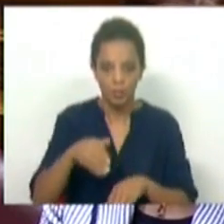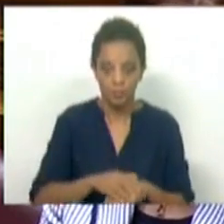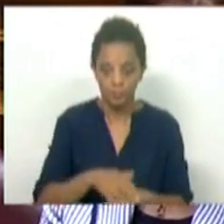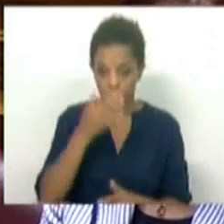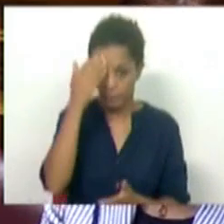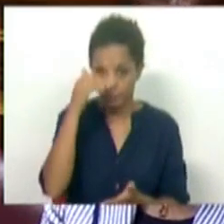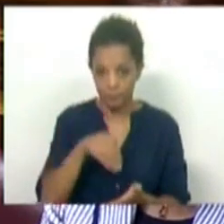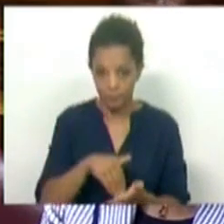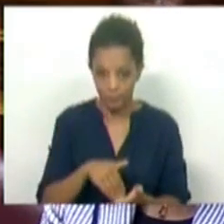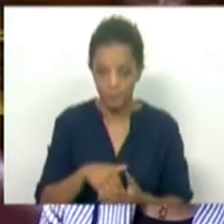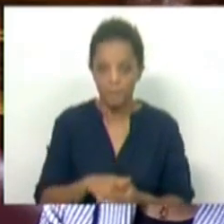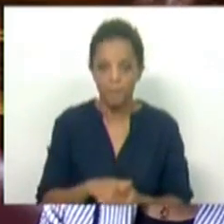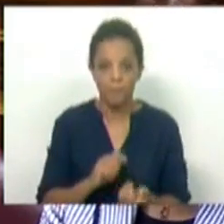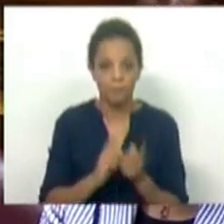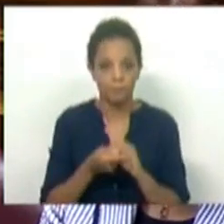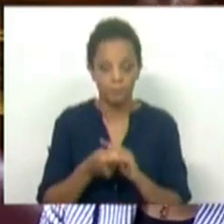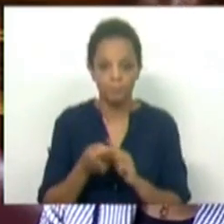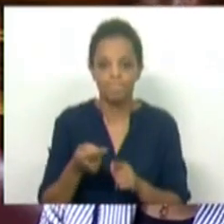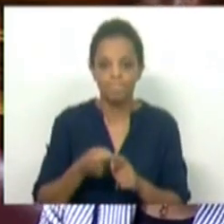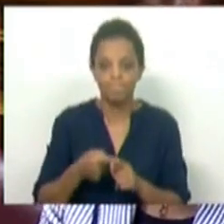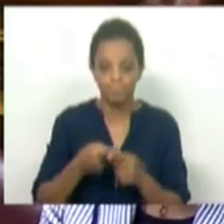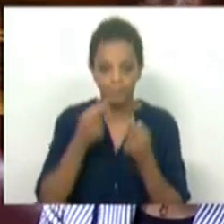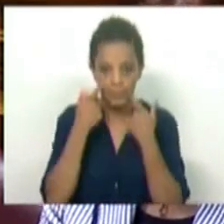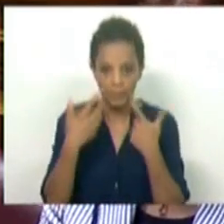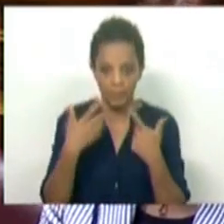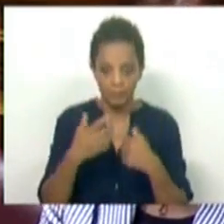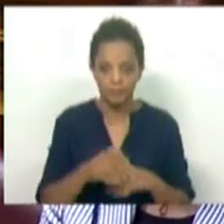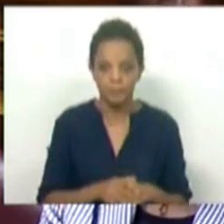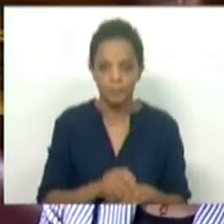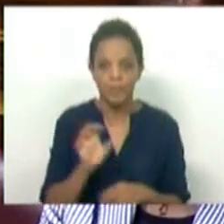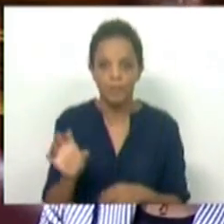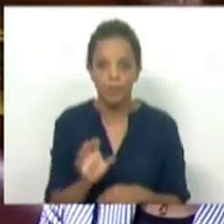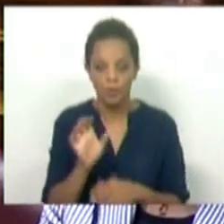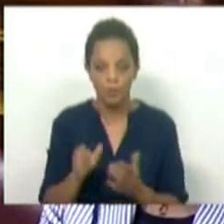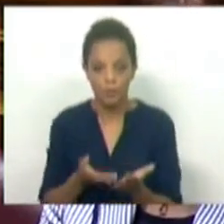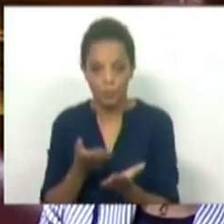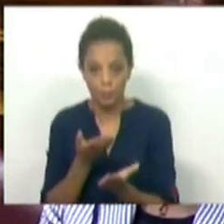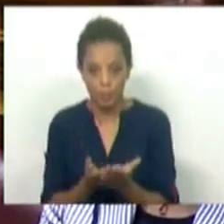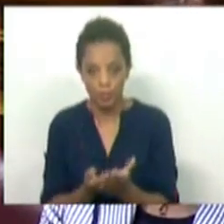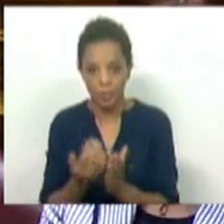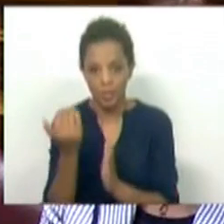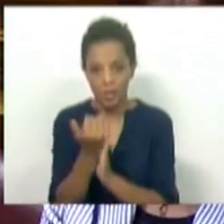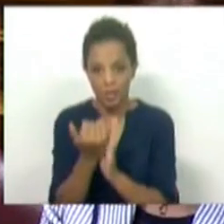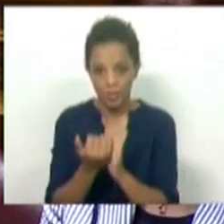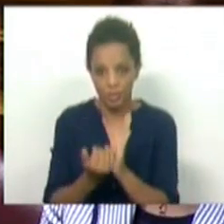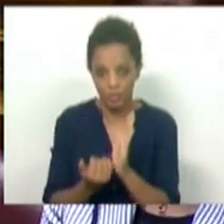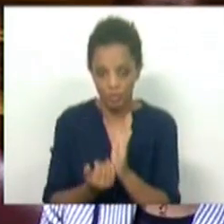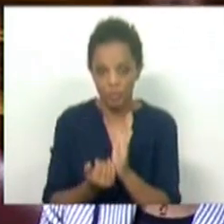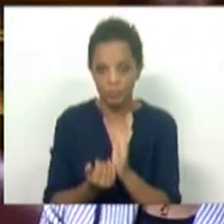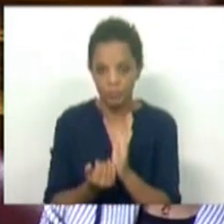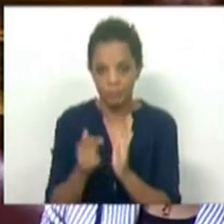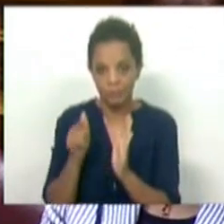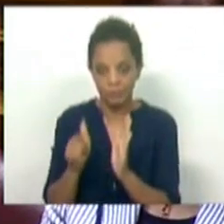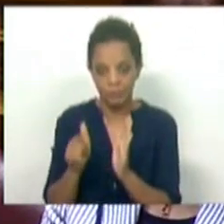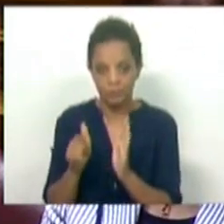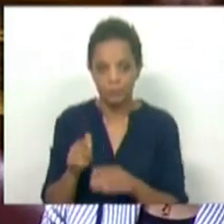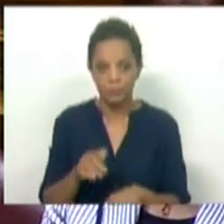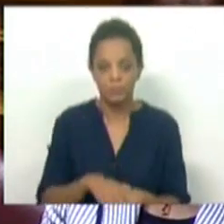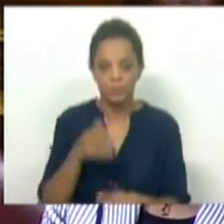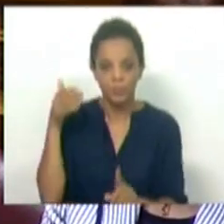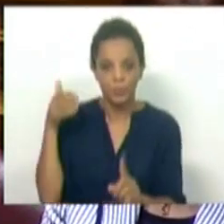Concluindo, contrariamente às motivações expressas, a fórmula proposta para as listas transicionais, os